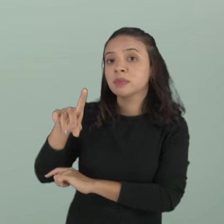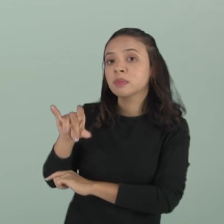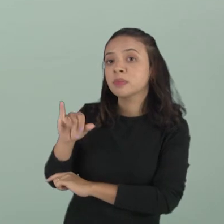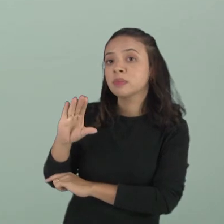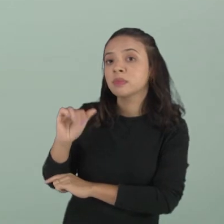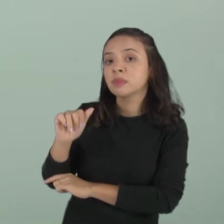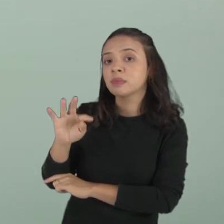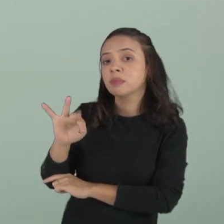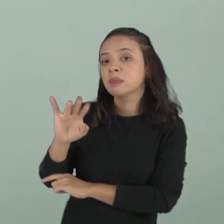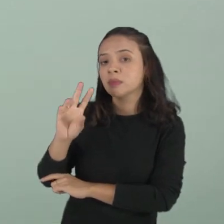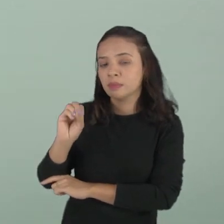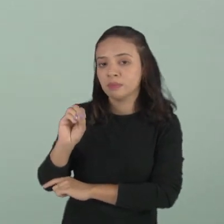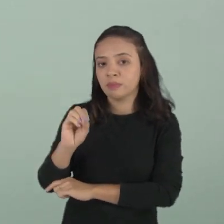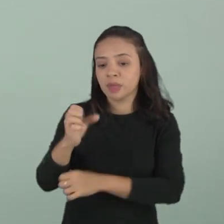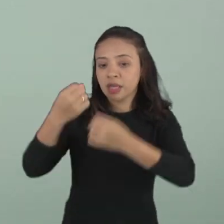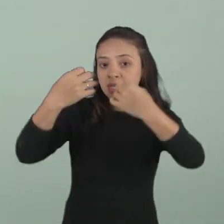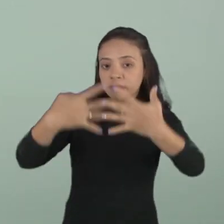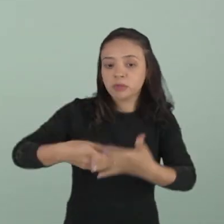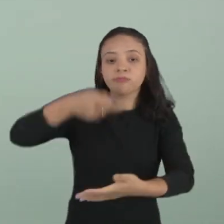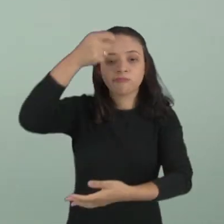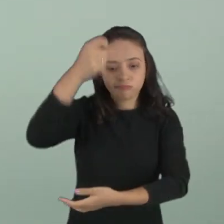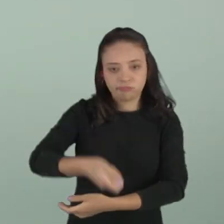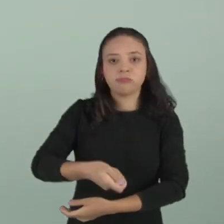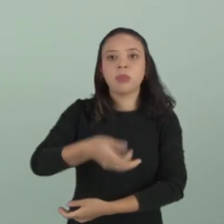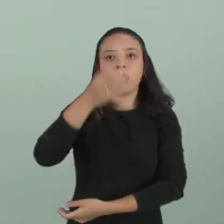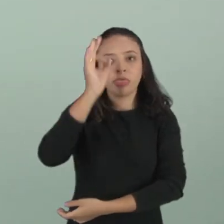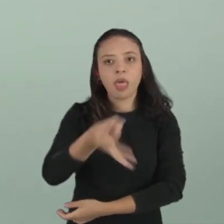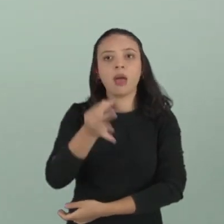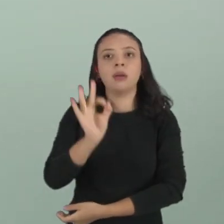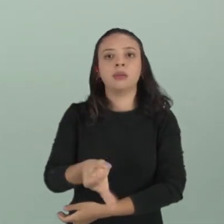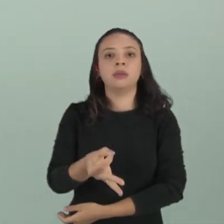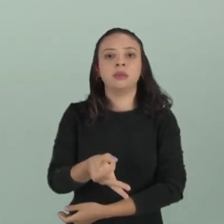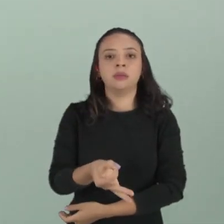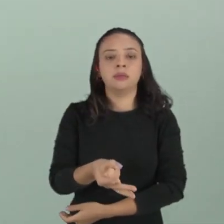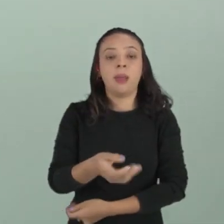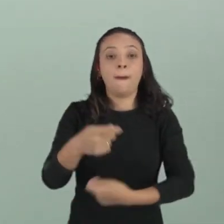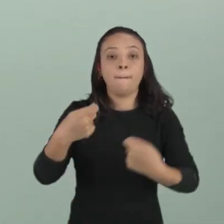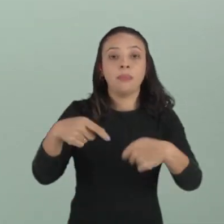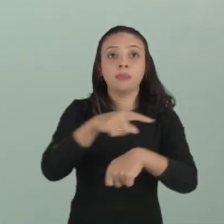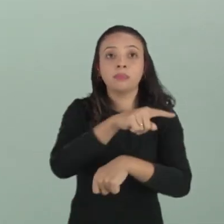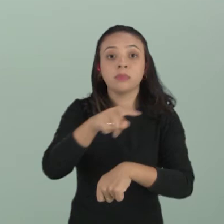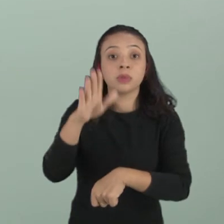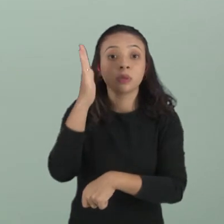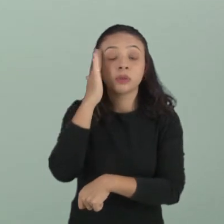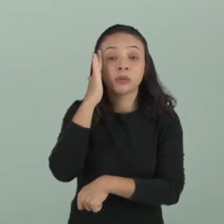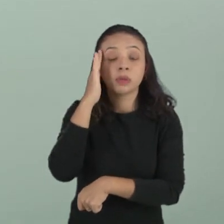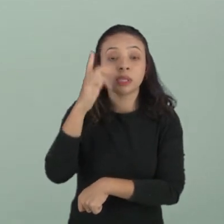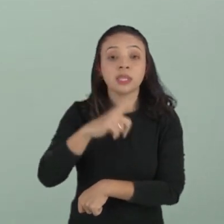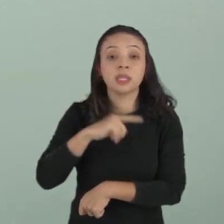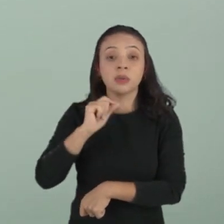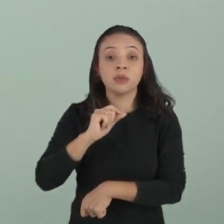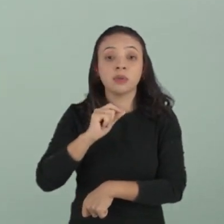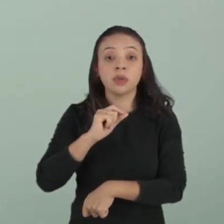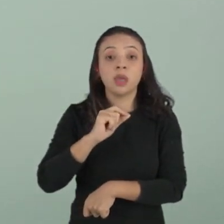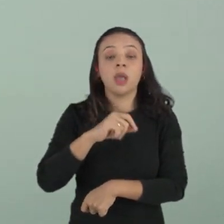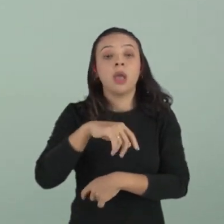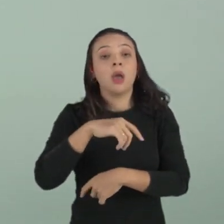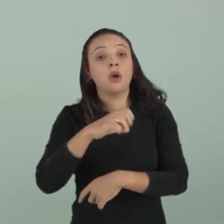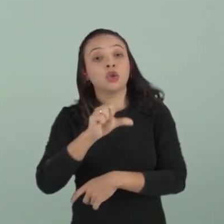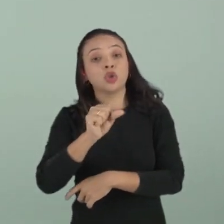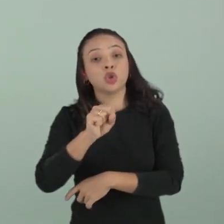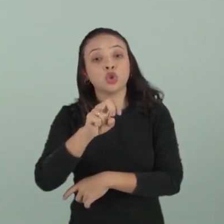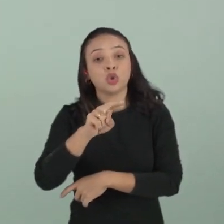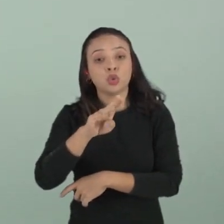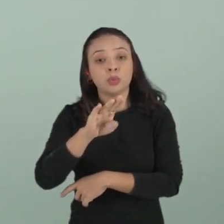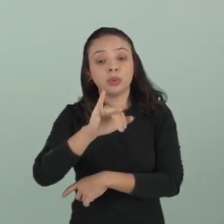modo indicativo, ele exprime certeza. É preciso que vocês saibam que nós também temos o modo